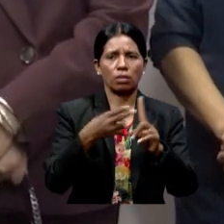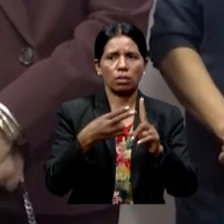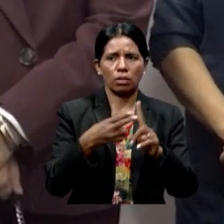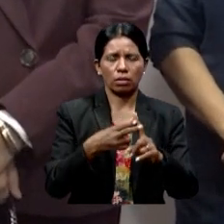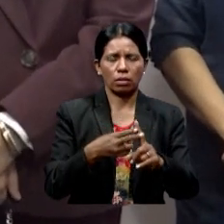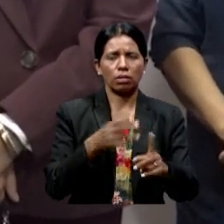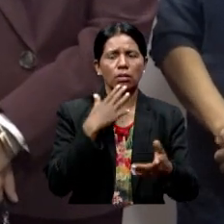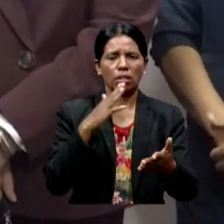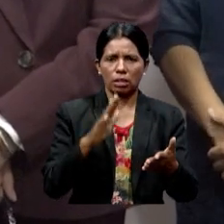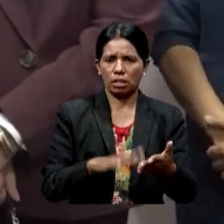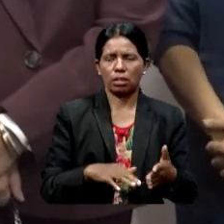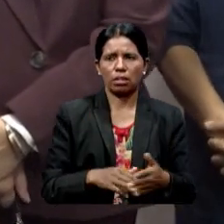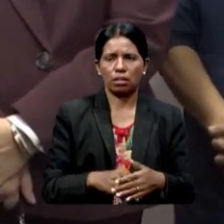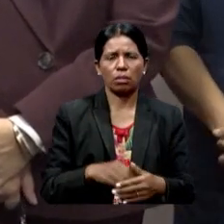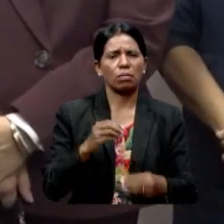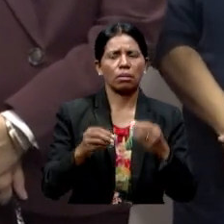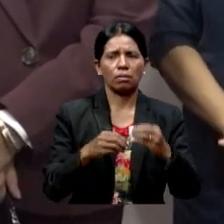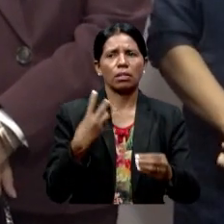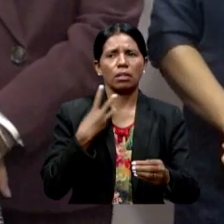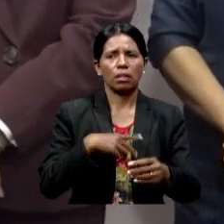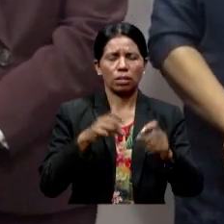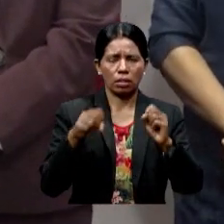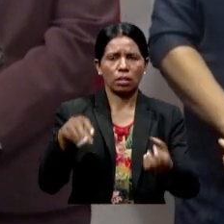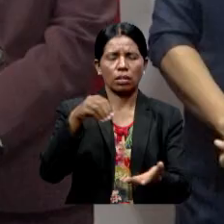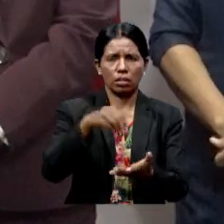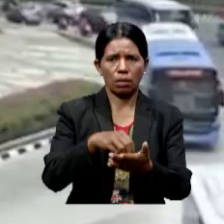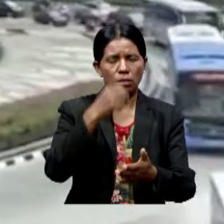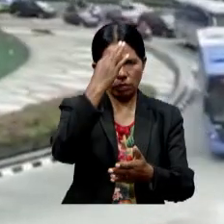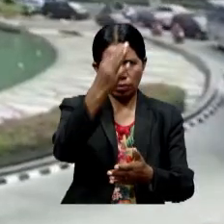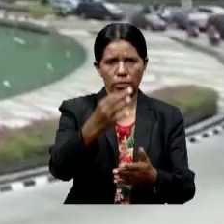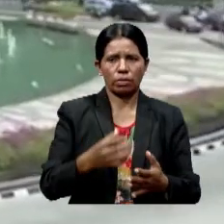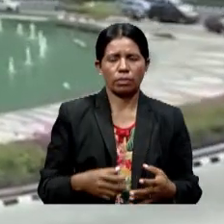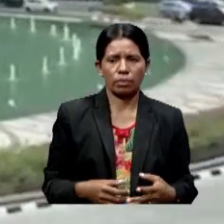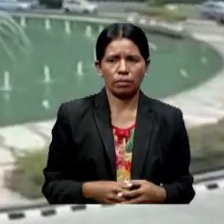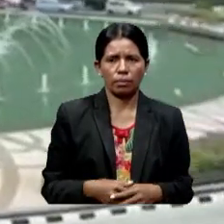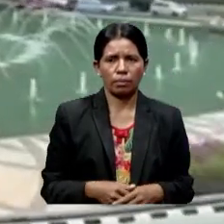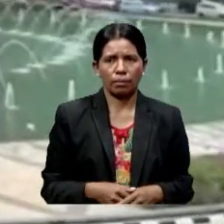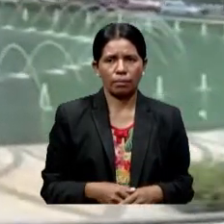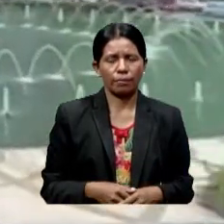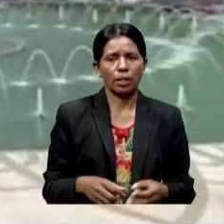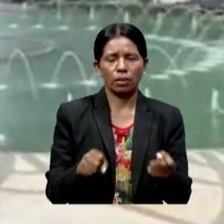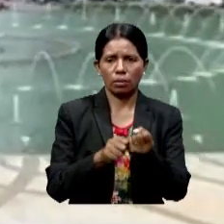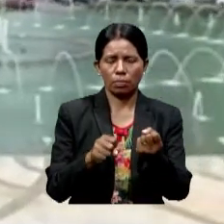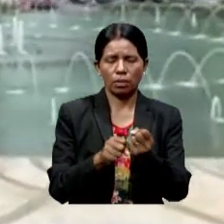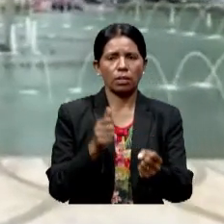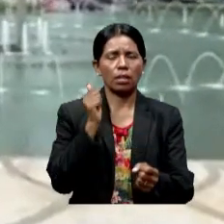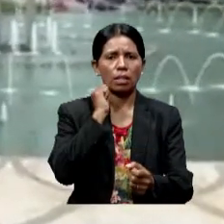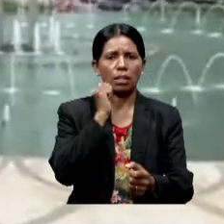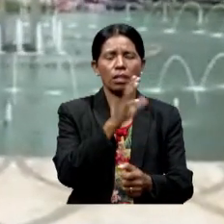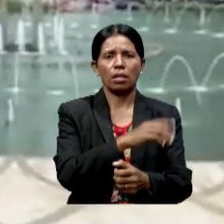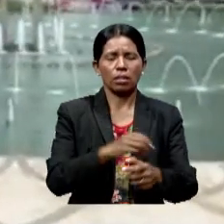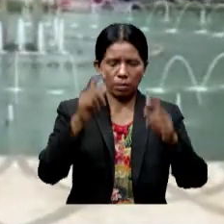serve. Então, significa... Daí tem que investir uma casa e futuro. Ato apoio à visão Timor-Leste